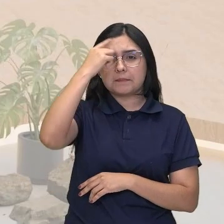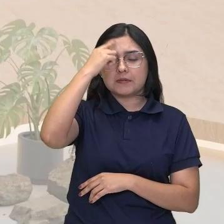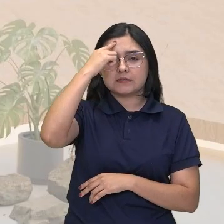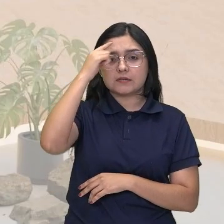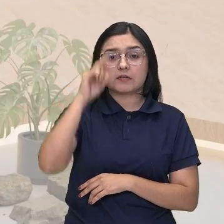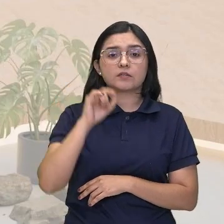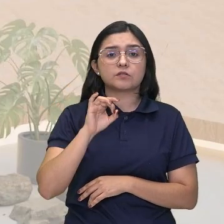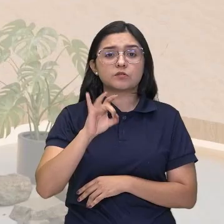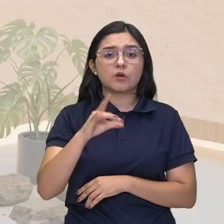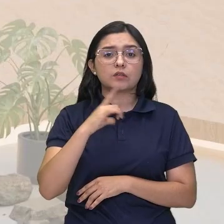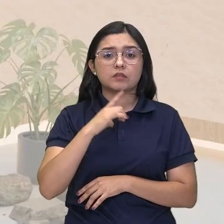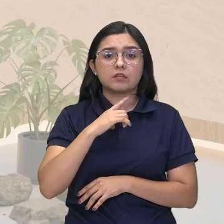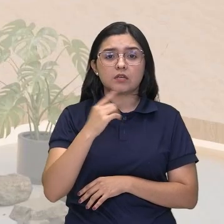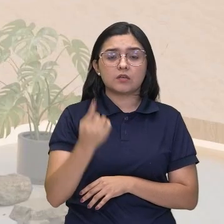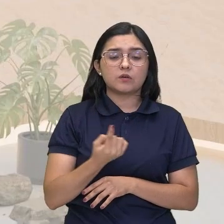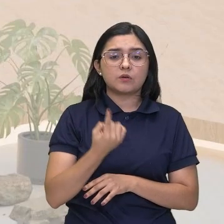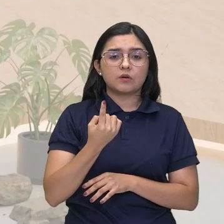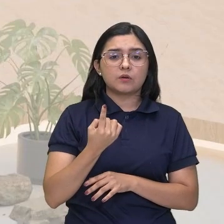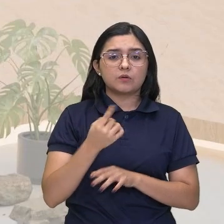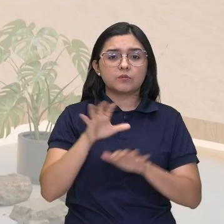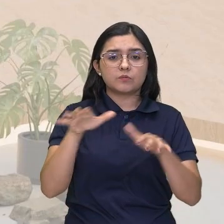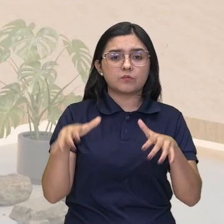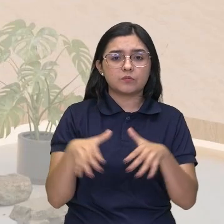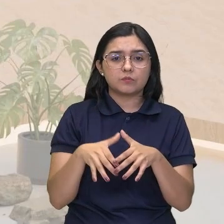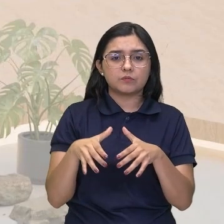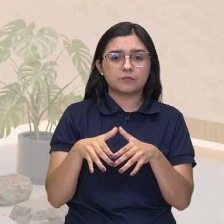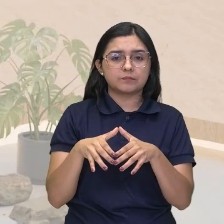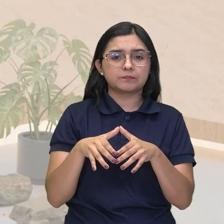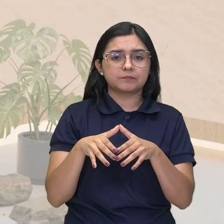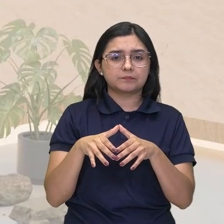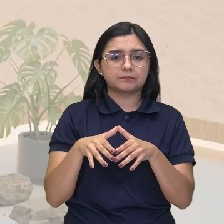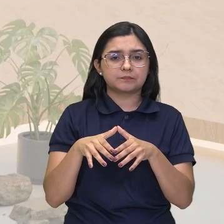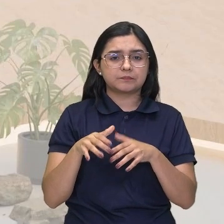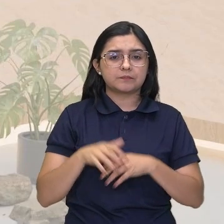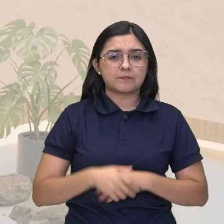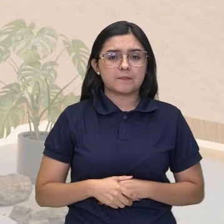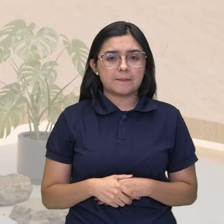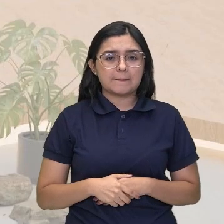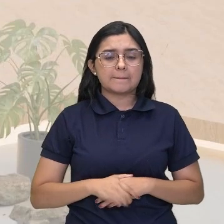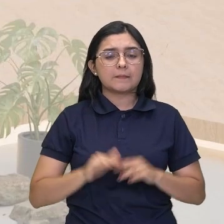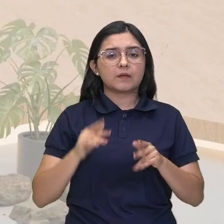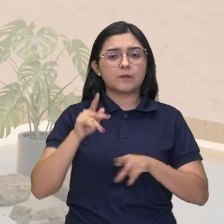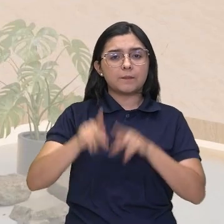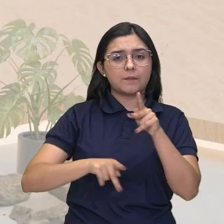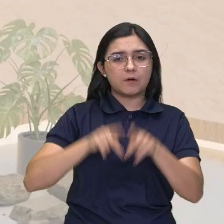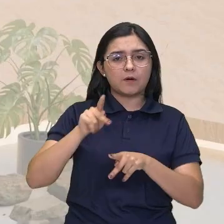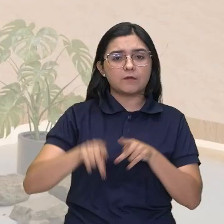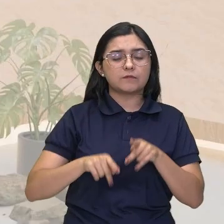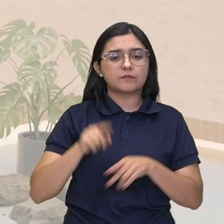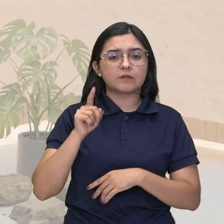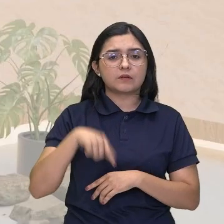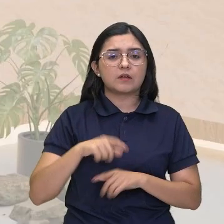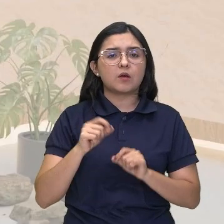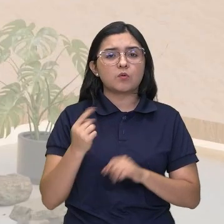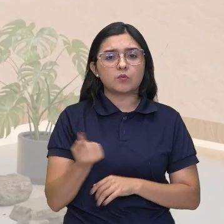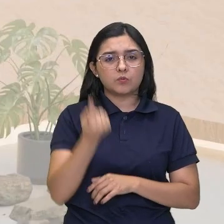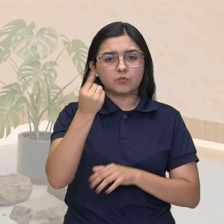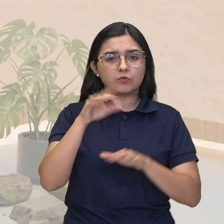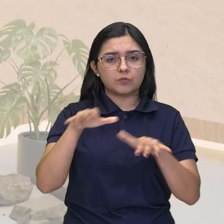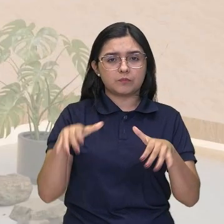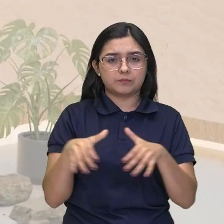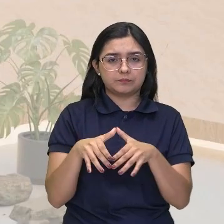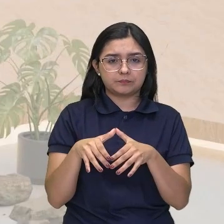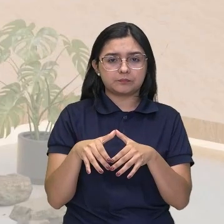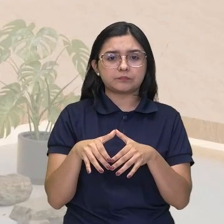como, né, congelar uma imagem, né, na história oficial de que os povos eram um povo único, né? A questão